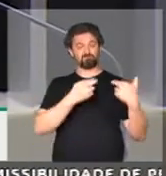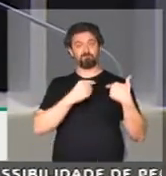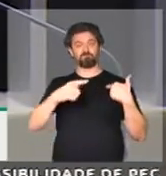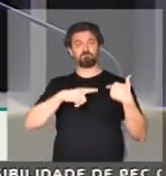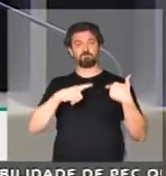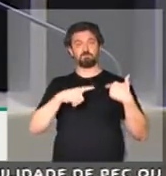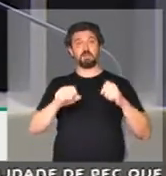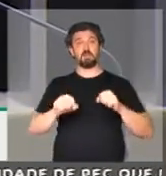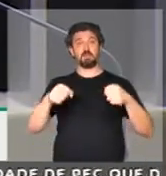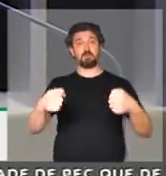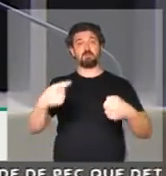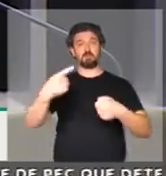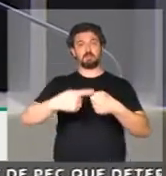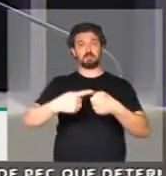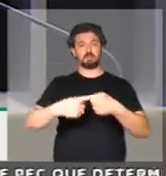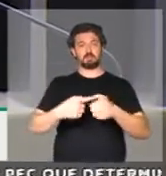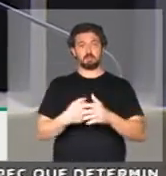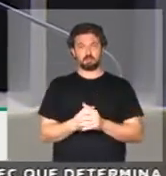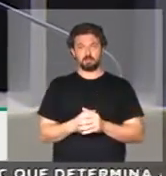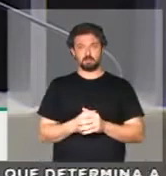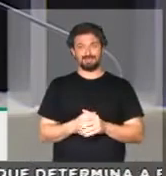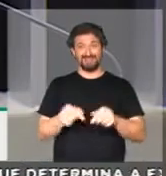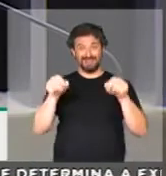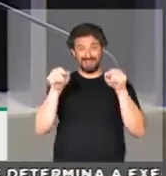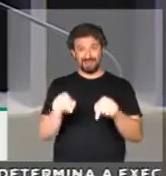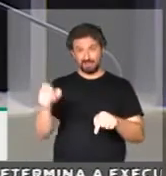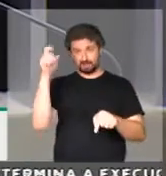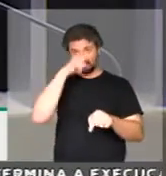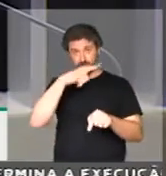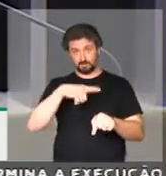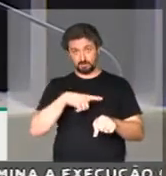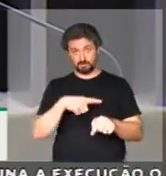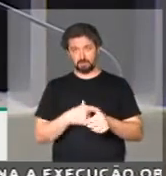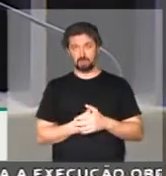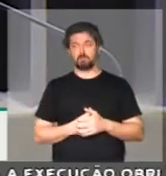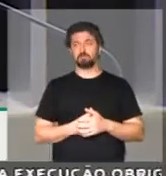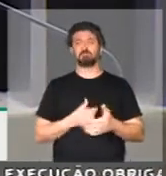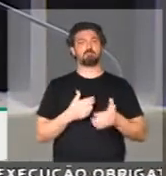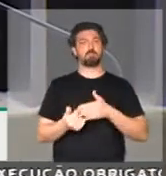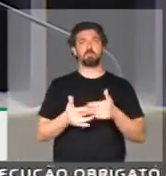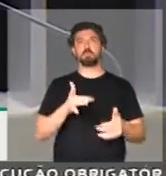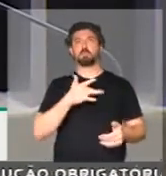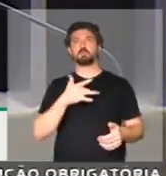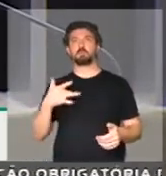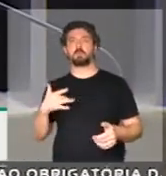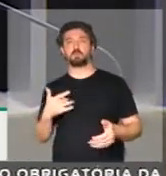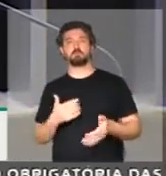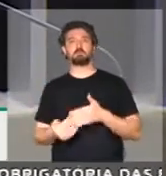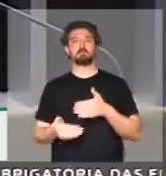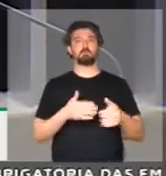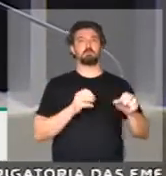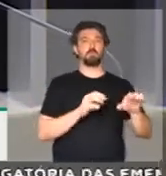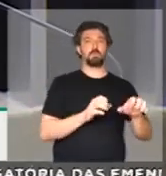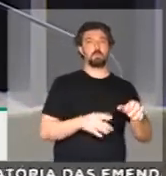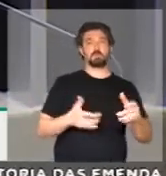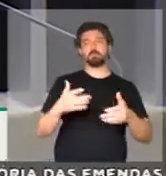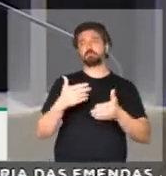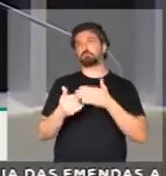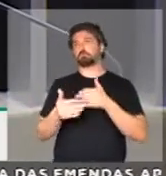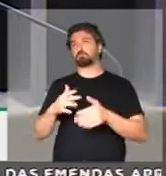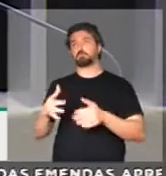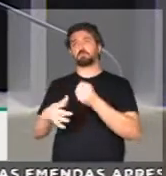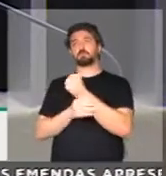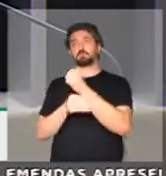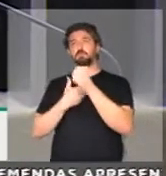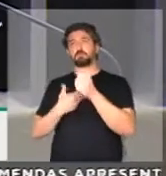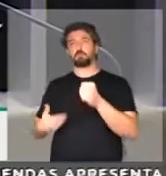na defesa dos municípios, pois é lá que estão as dificuldades, quer seja na saúde, na educação, na segurança pública,